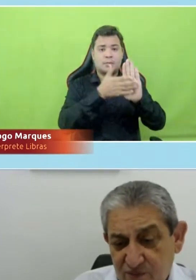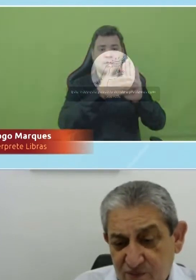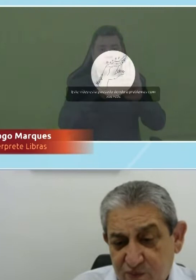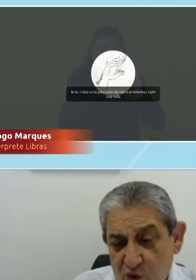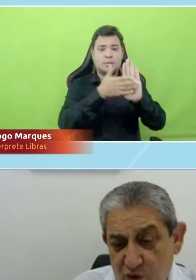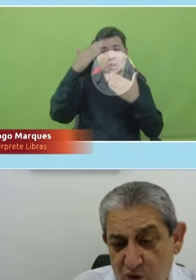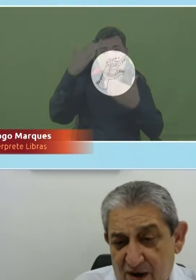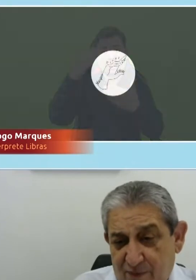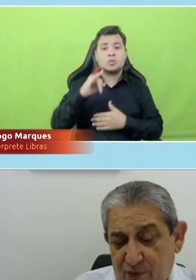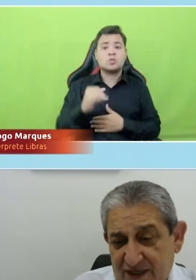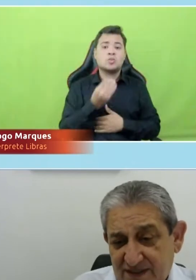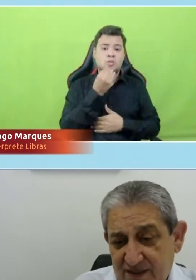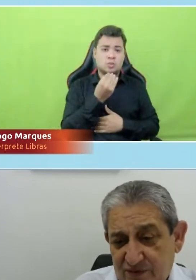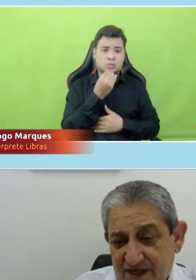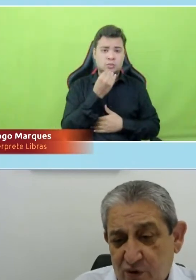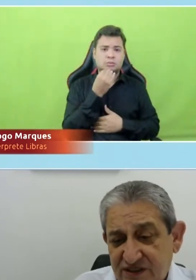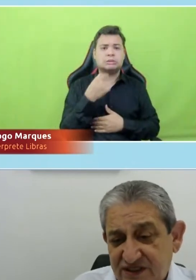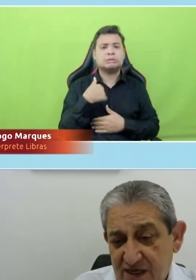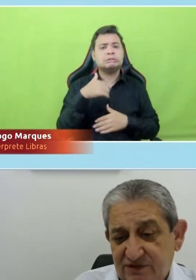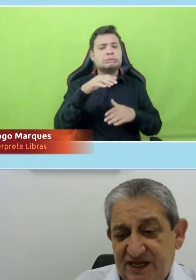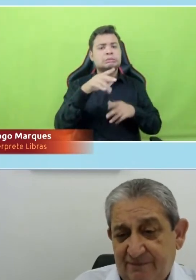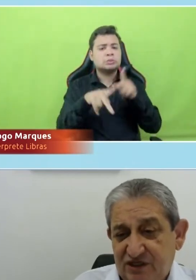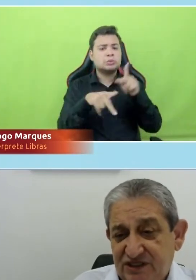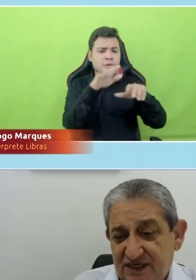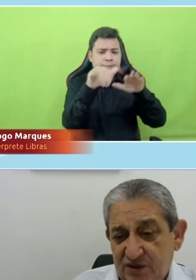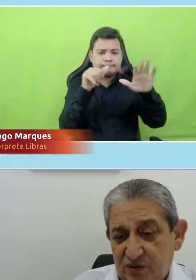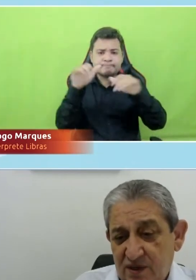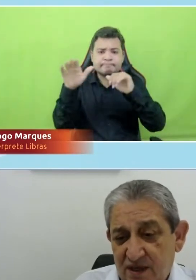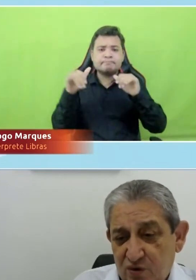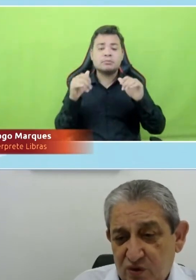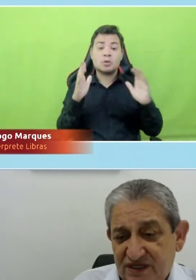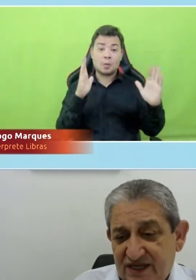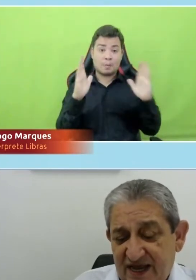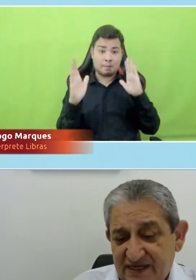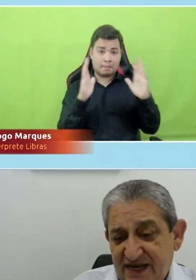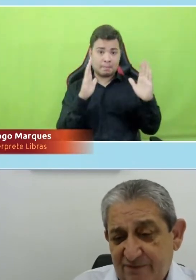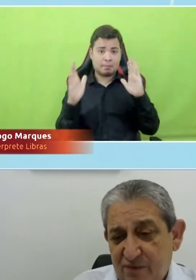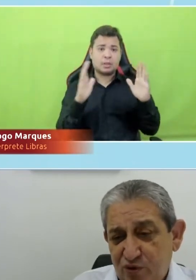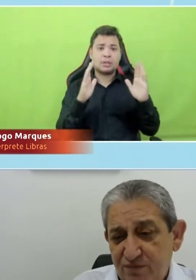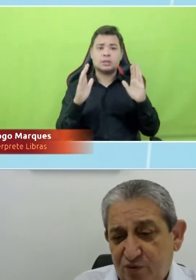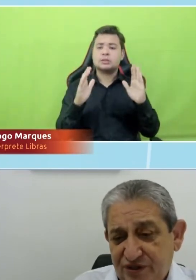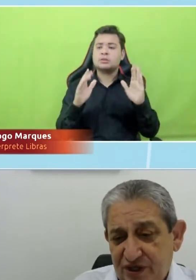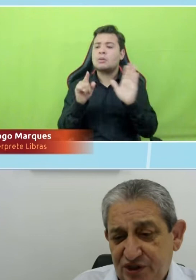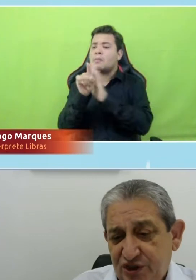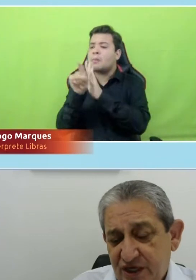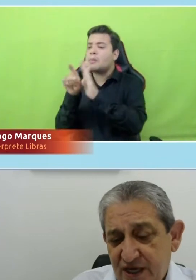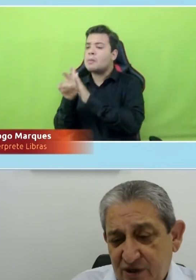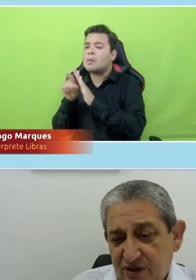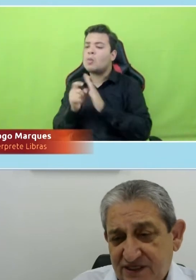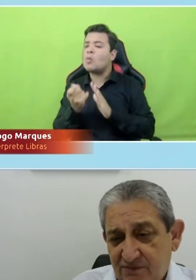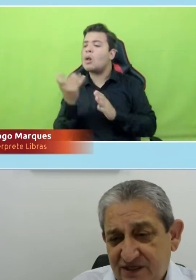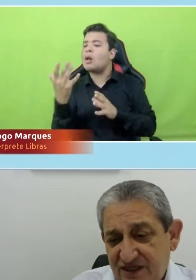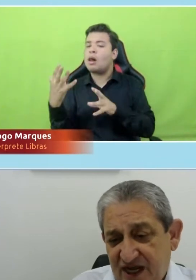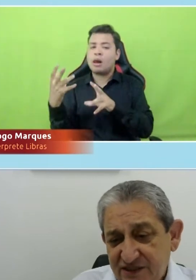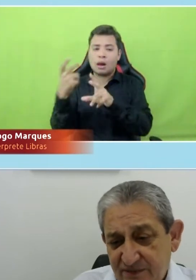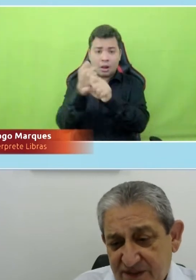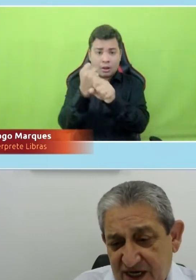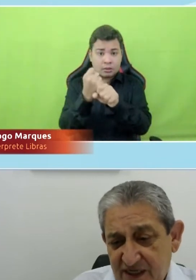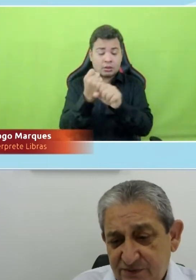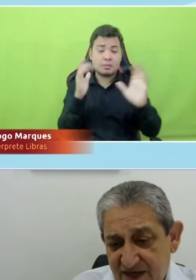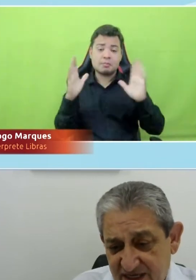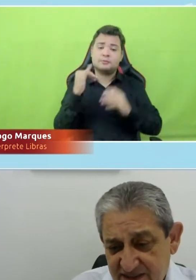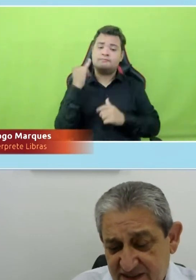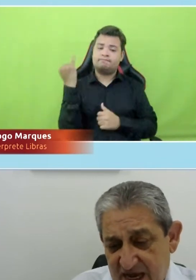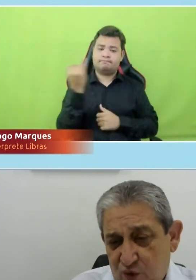eu conclamo a população, né? Nós estamos em época de censo, considere essa época muito importante, porque nós temos aí